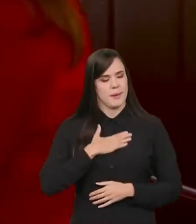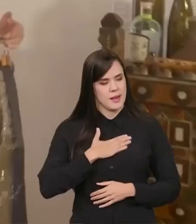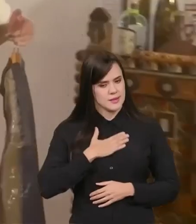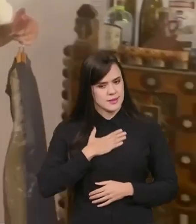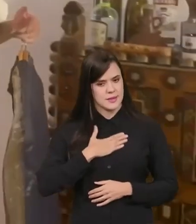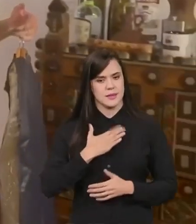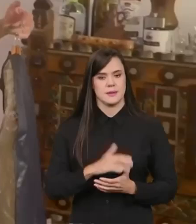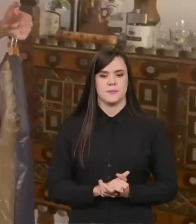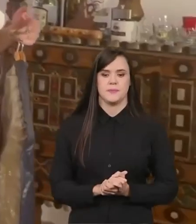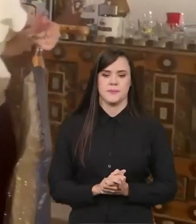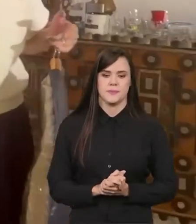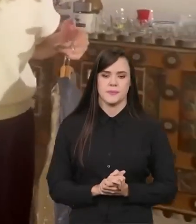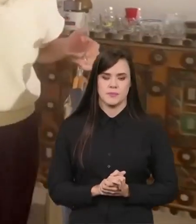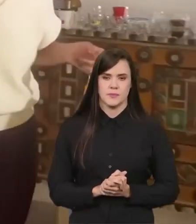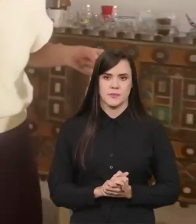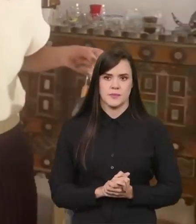Prazer.